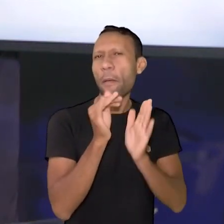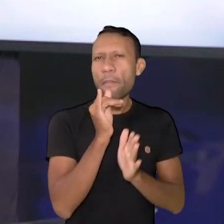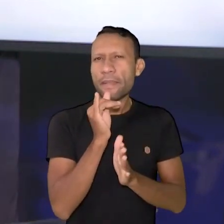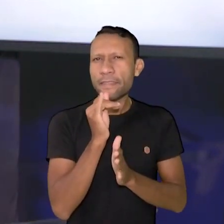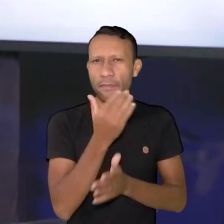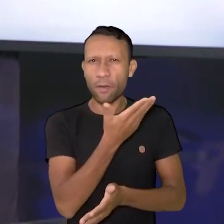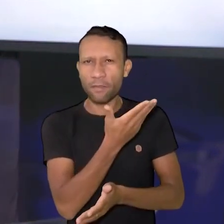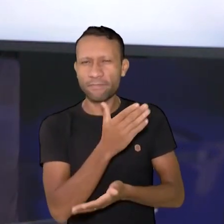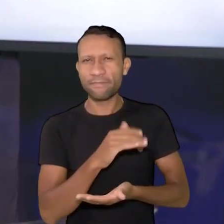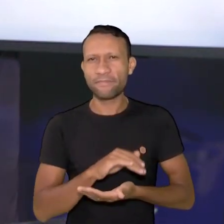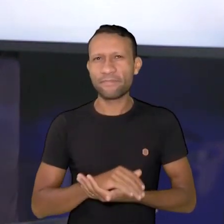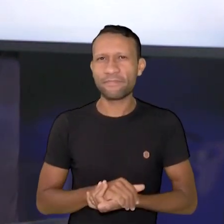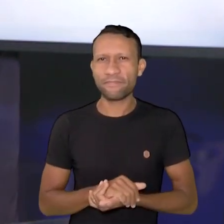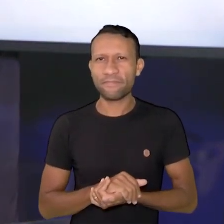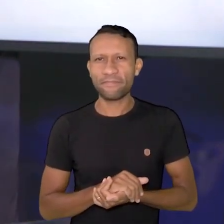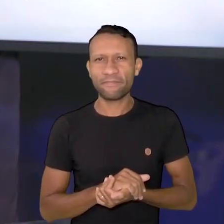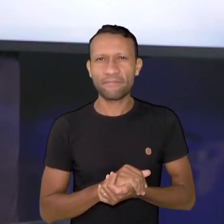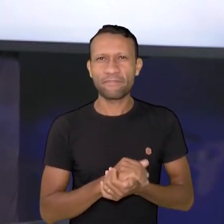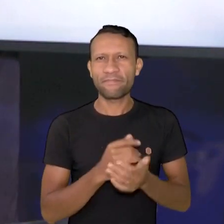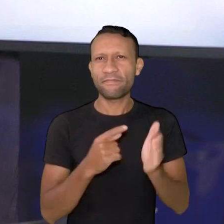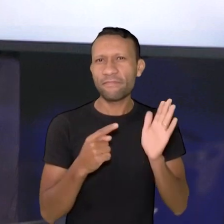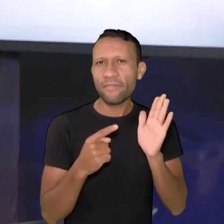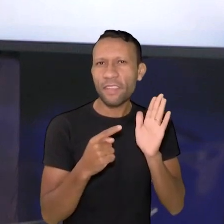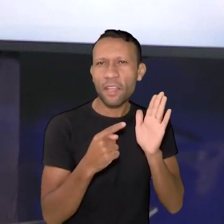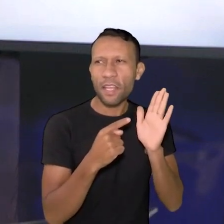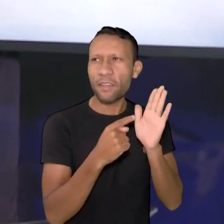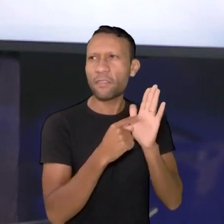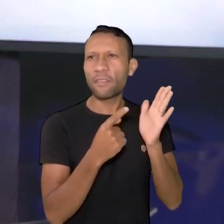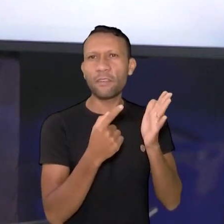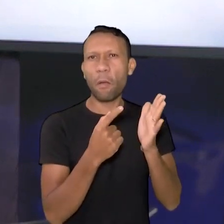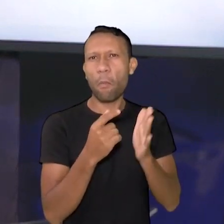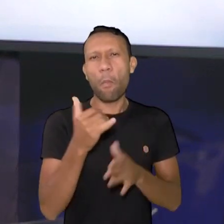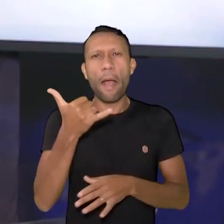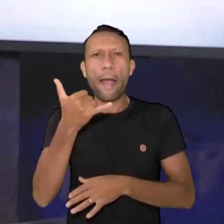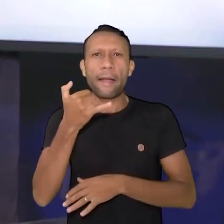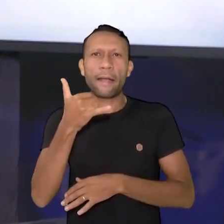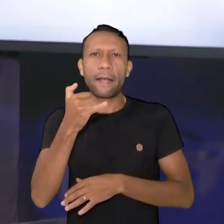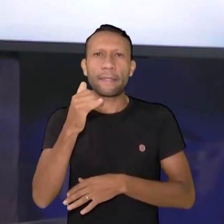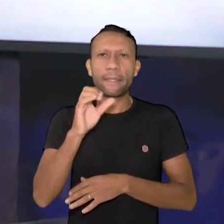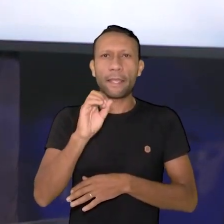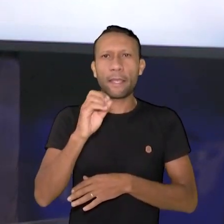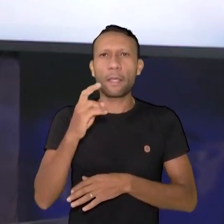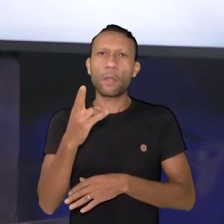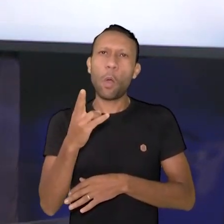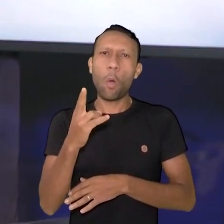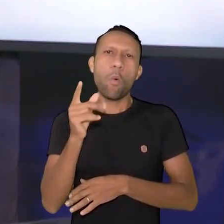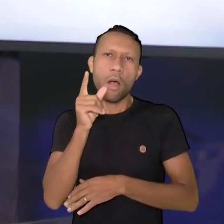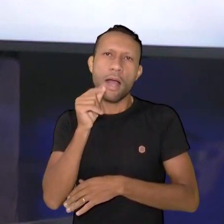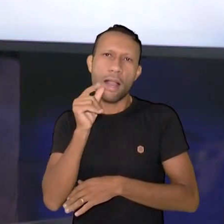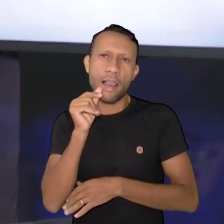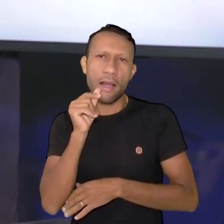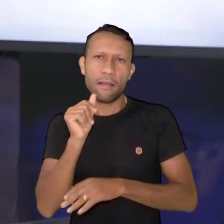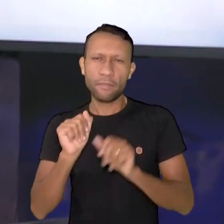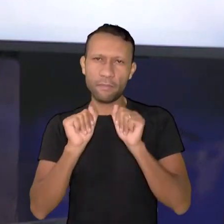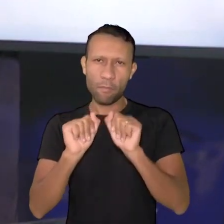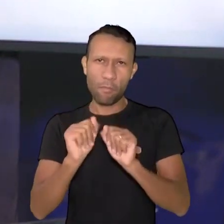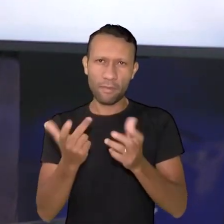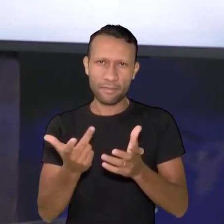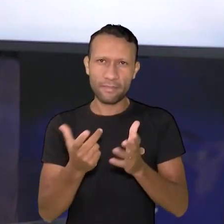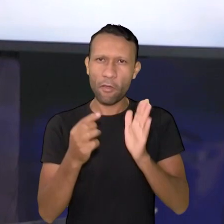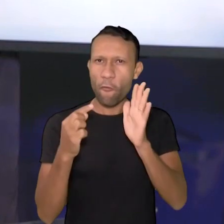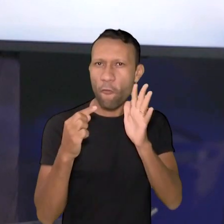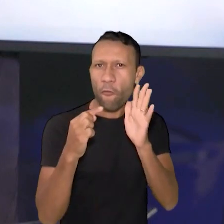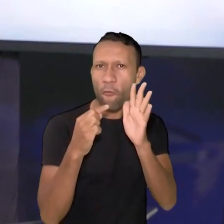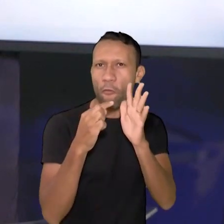ó. Na hora que eu furar elas, eu estou furando com a caneta, o indicado é que seja menorzinho, mas já dá para servir, ó.